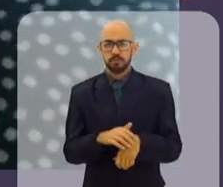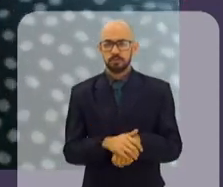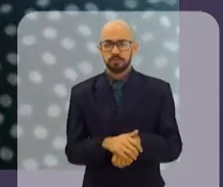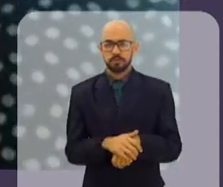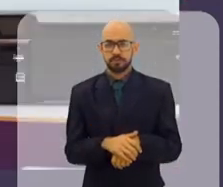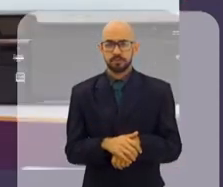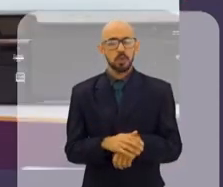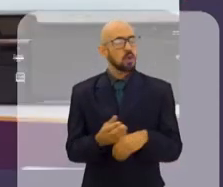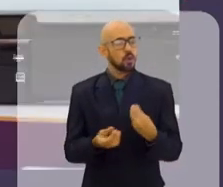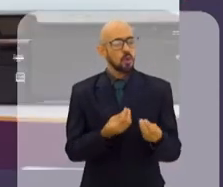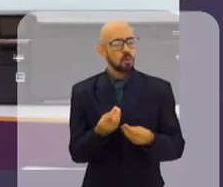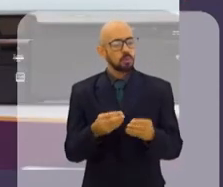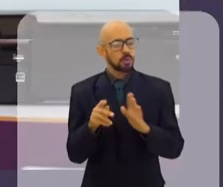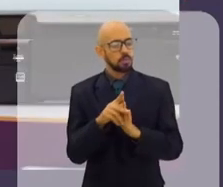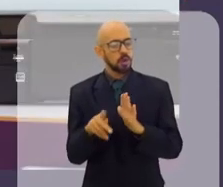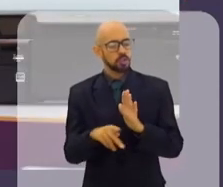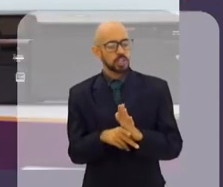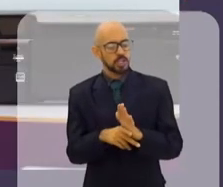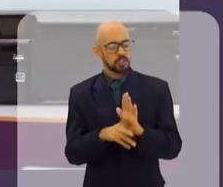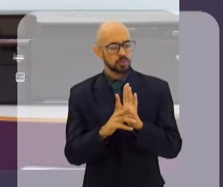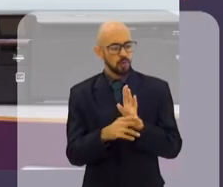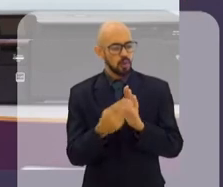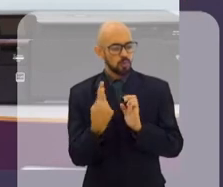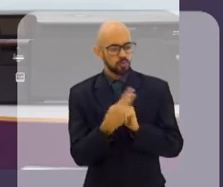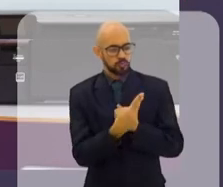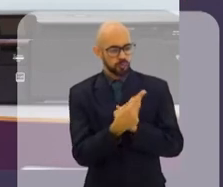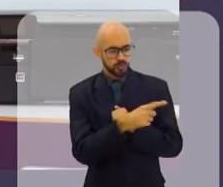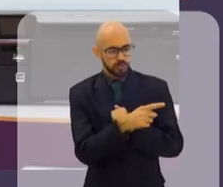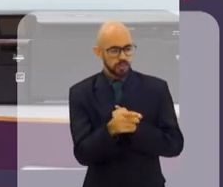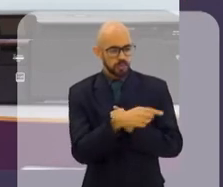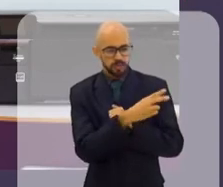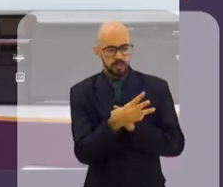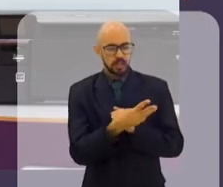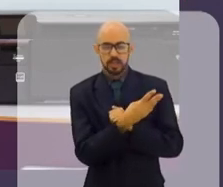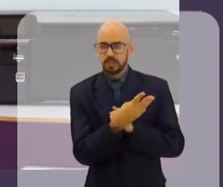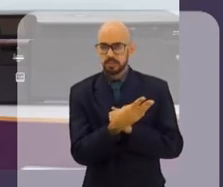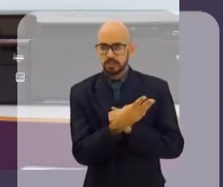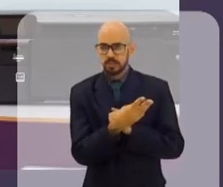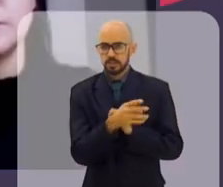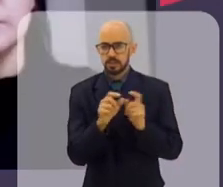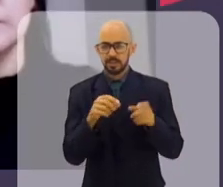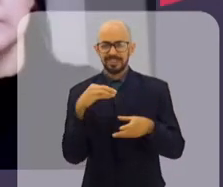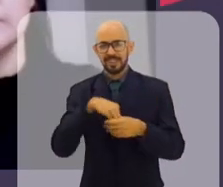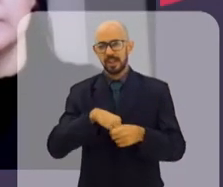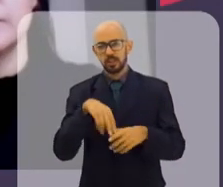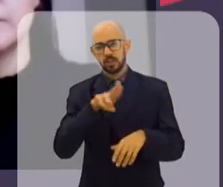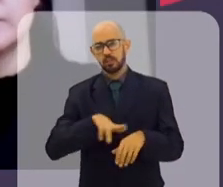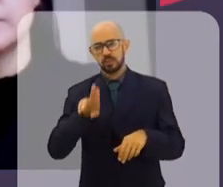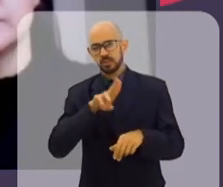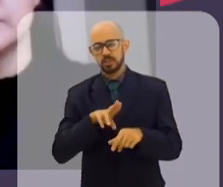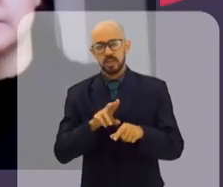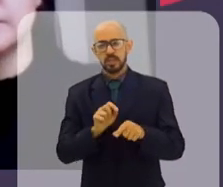que projetos como o de vocês, a presença de vocês dentro da academia,